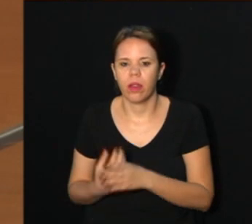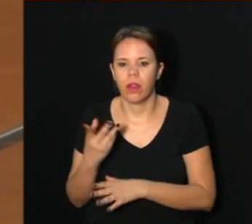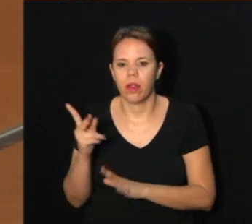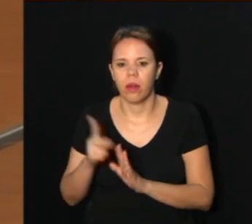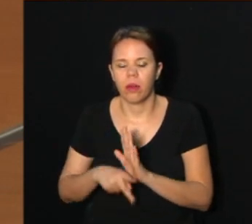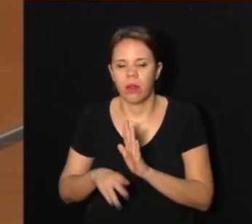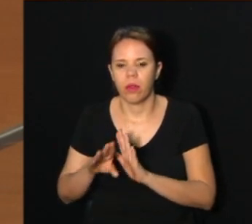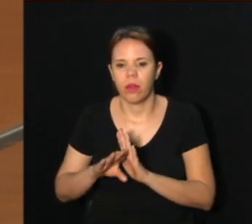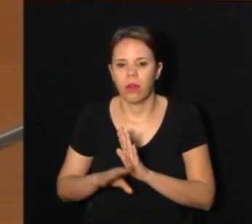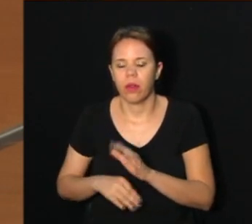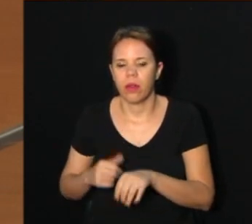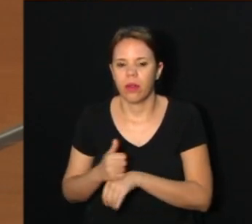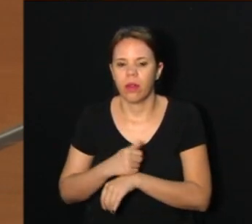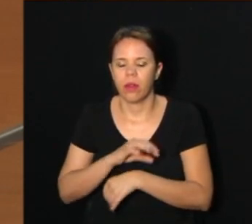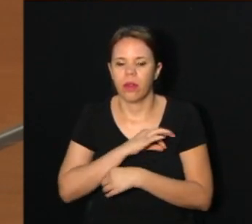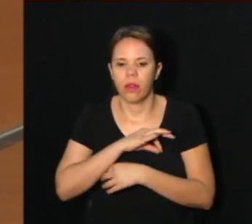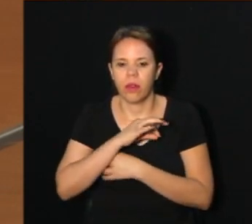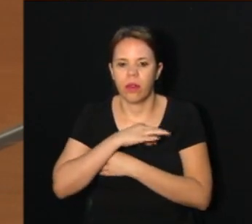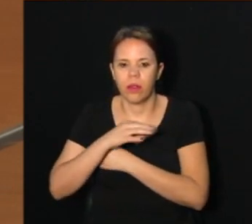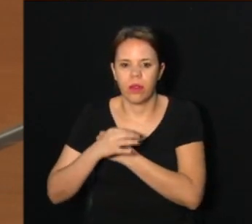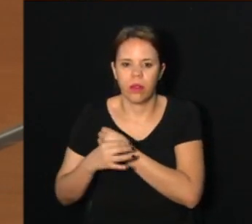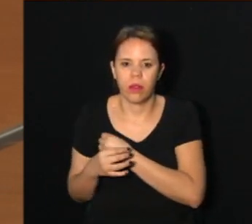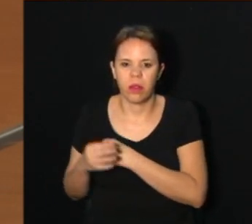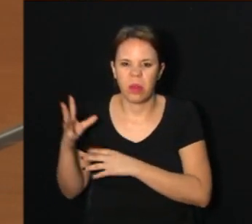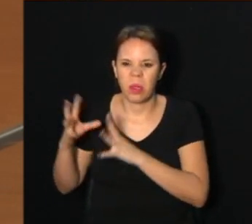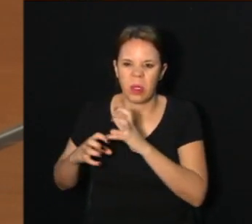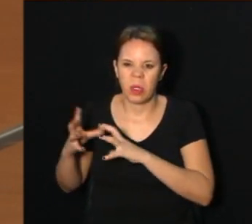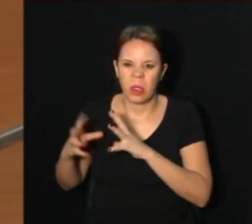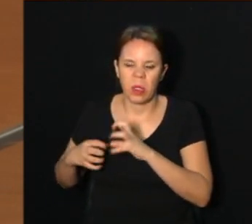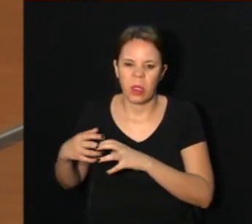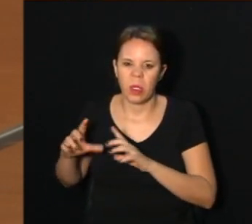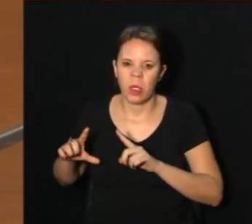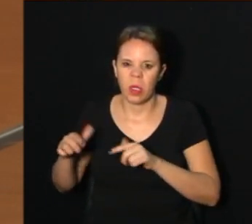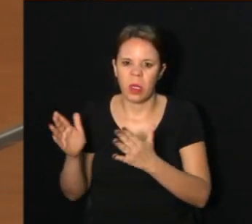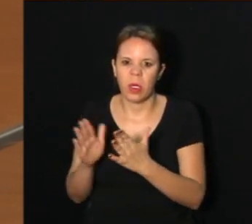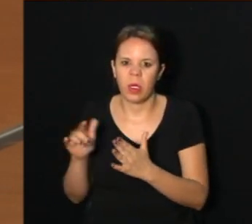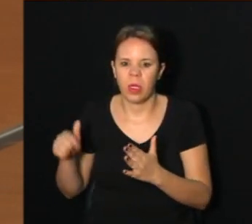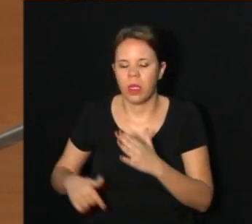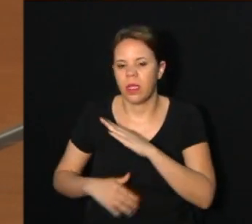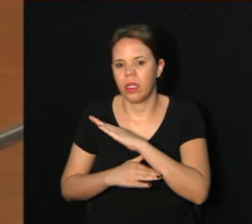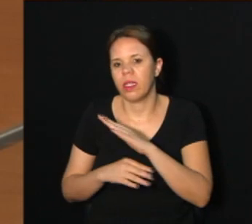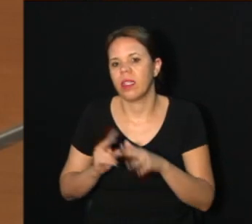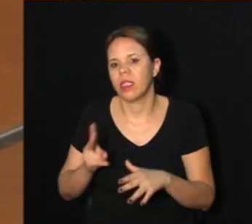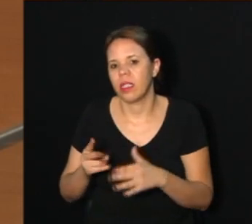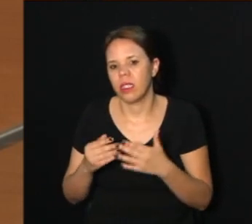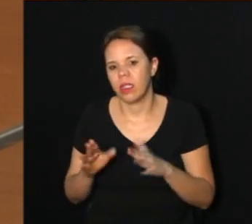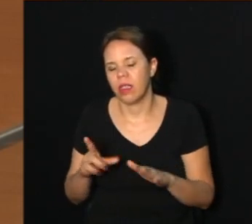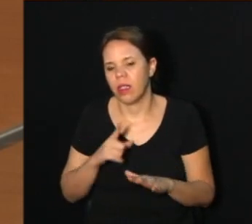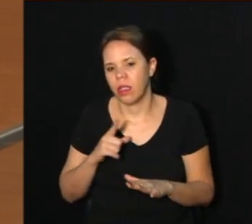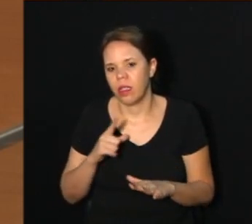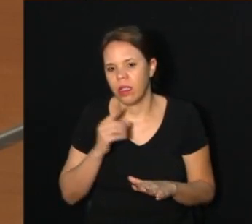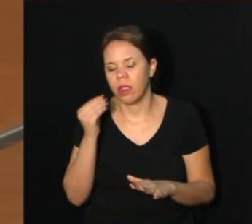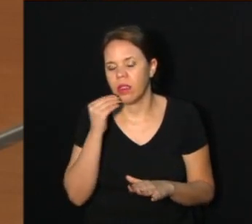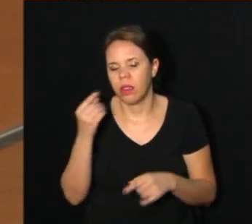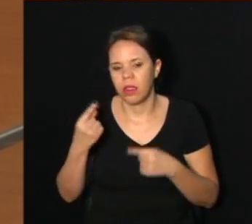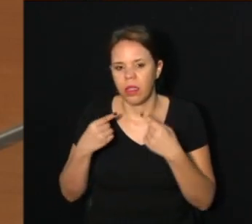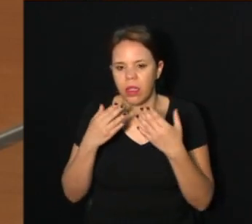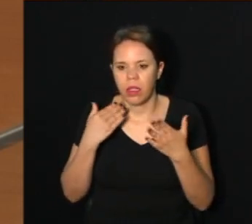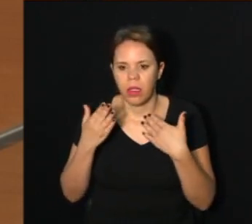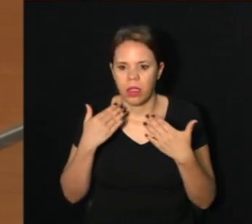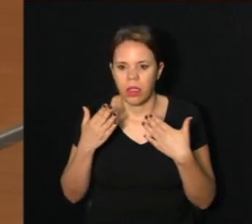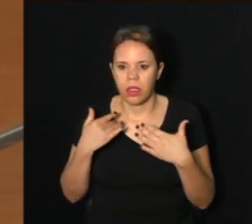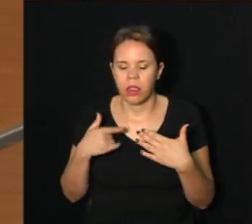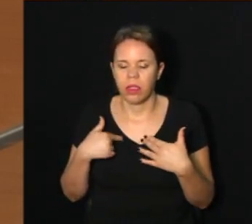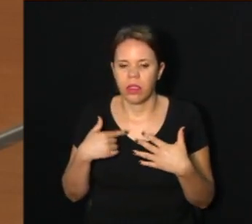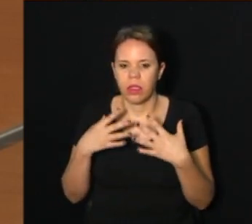de cargos e salários, muito conflito, muito confronto a essa casa, ela sempre abriu a possibilidade de dialogarmos, e